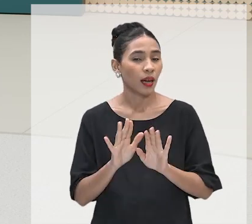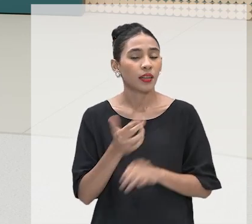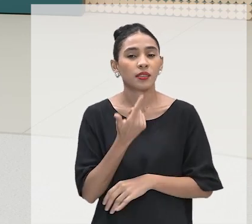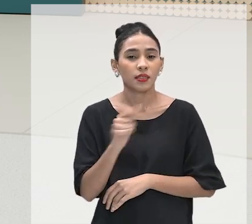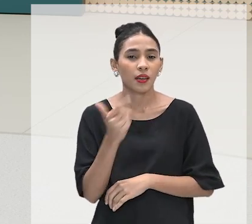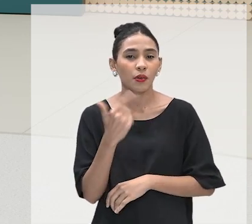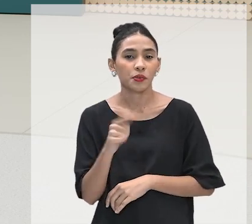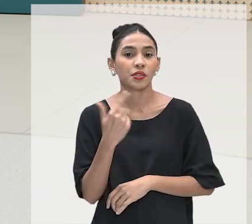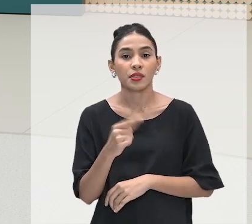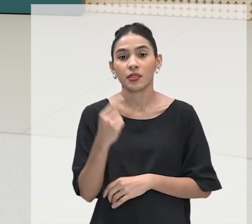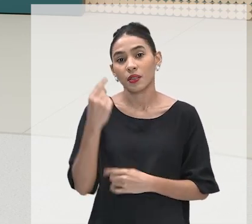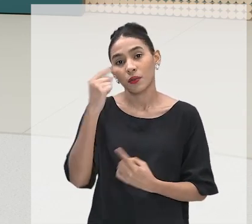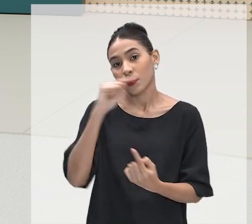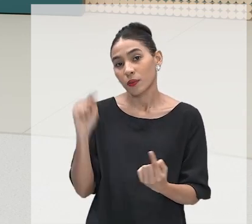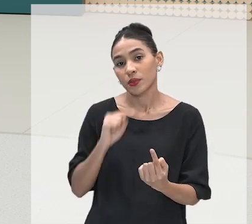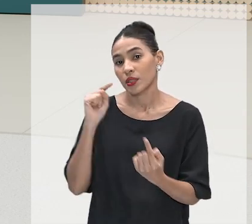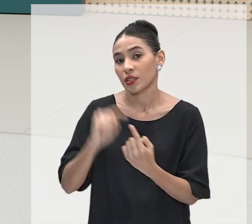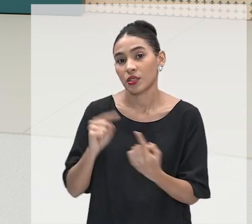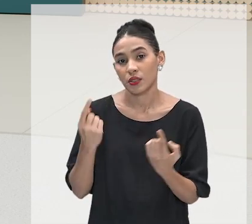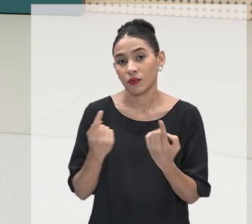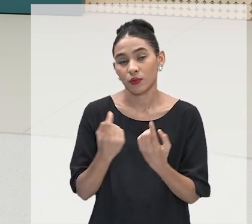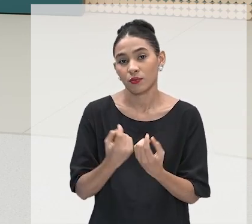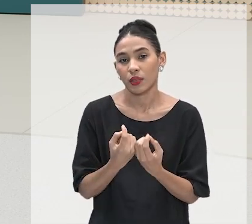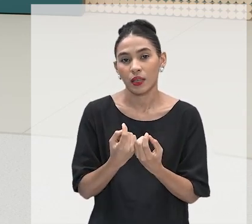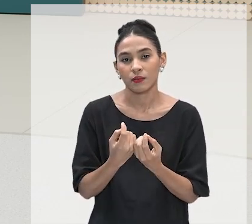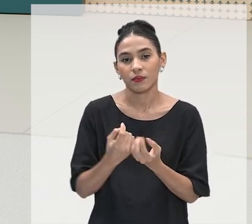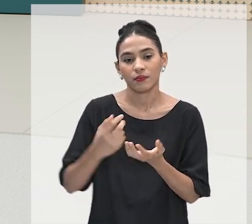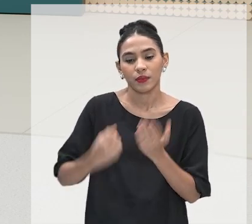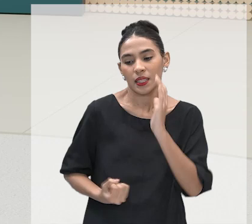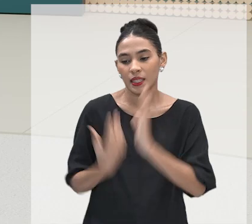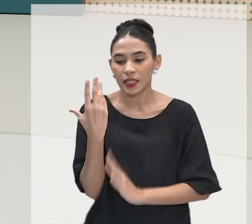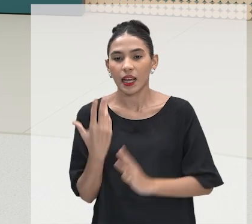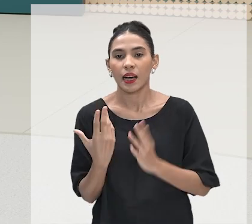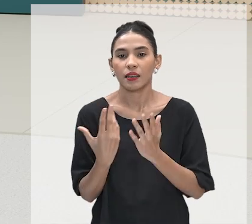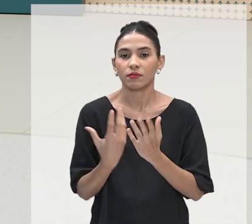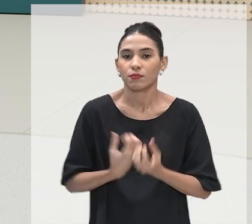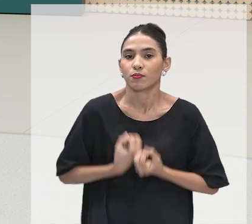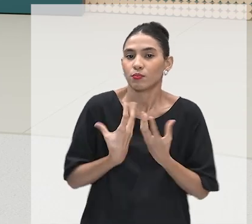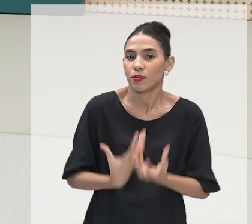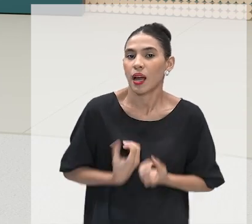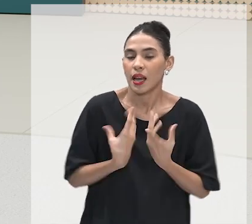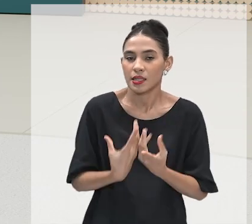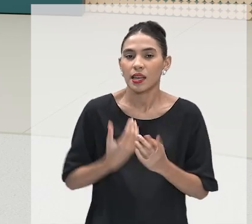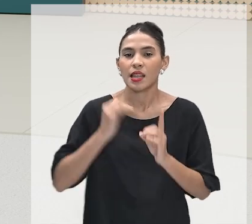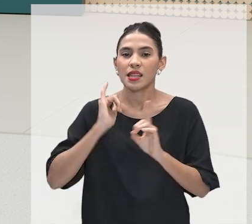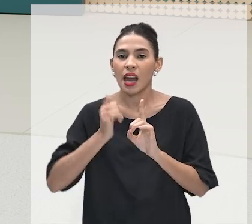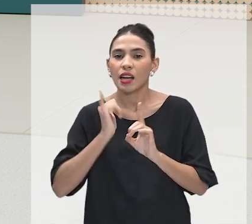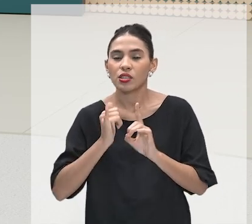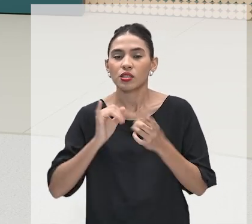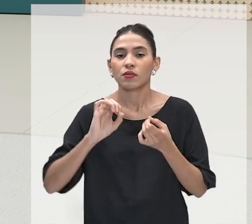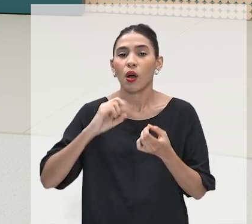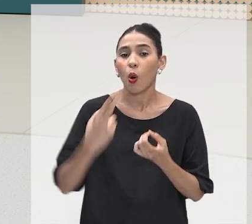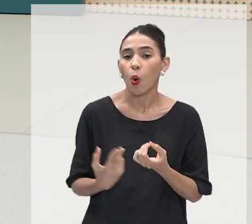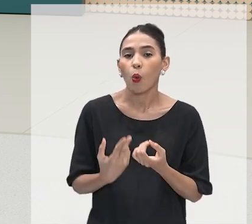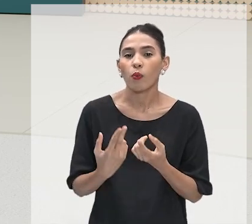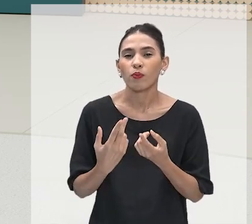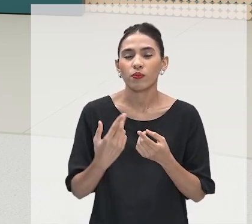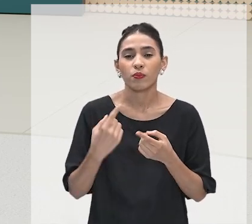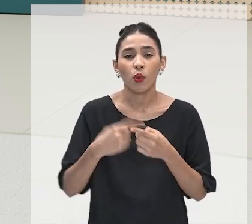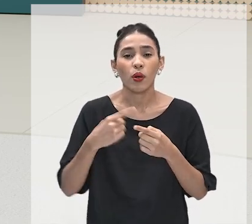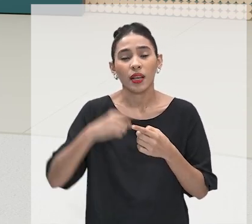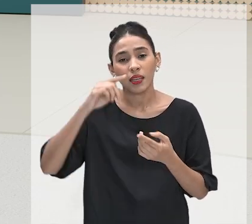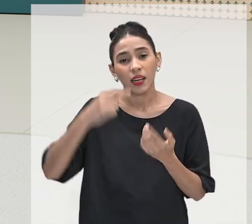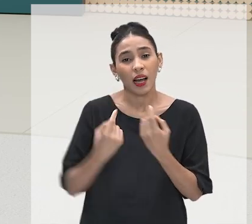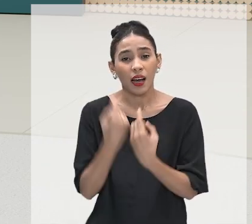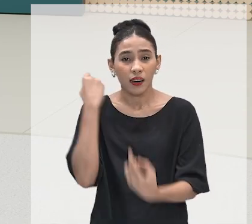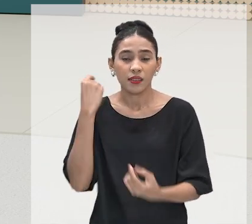a intenção de fazer teatro para encenar. Eles encenavam em uma necessidade deles. Eles acreditavam